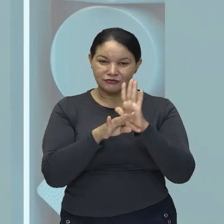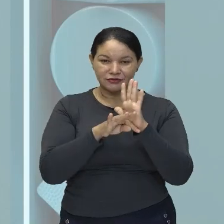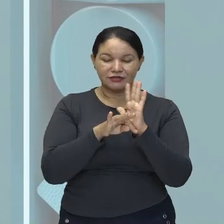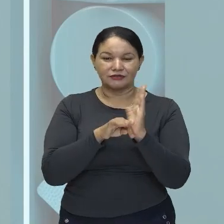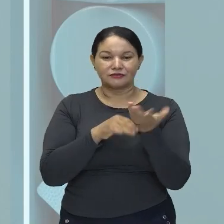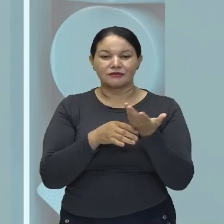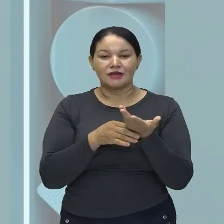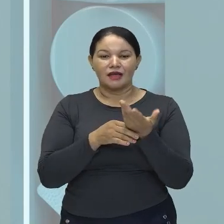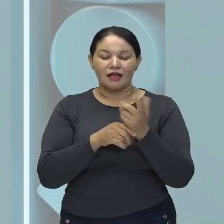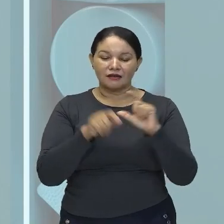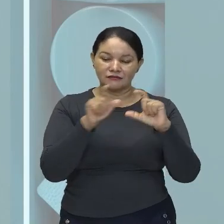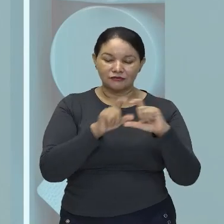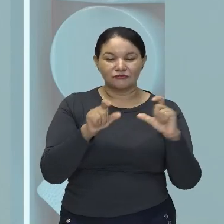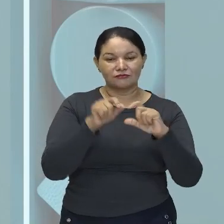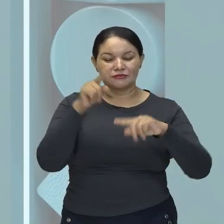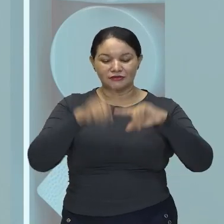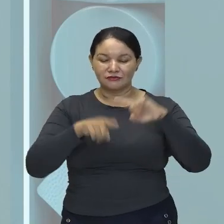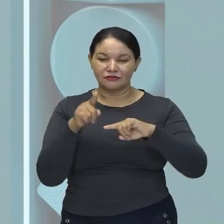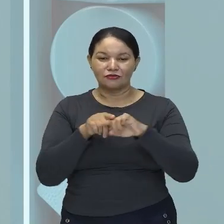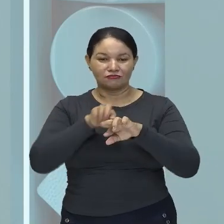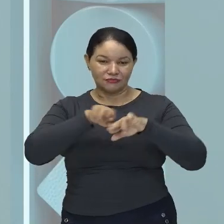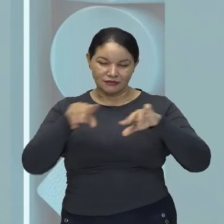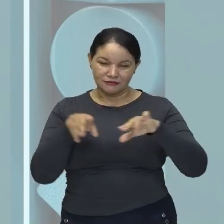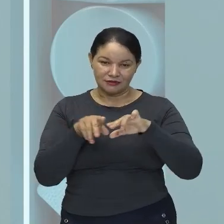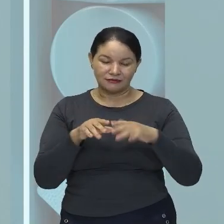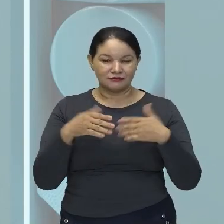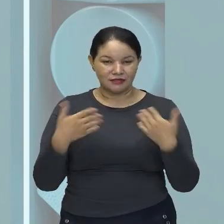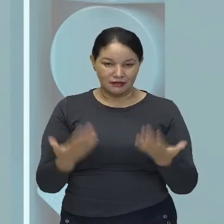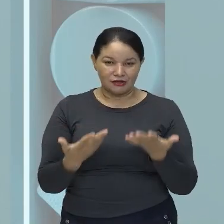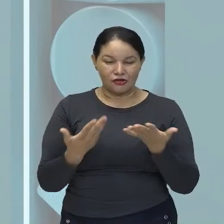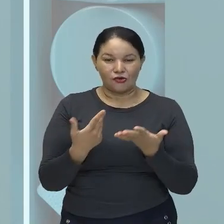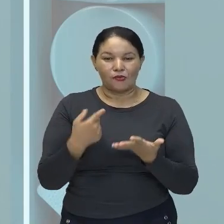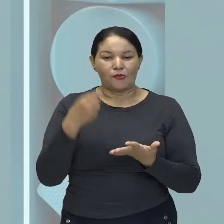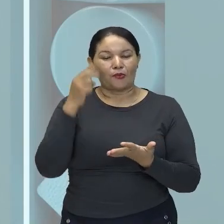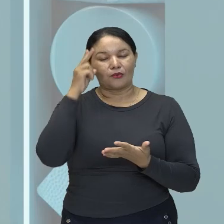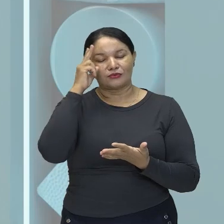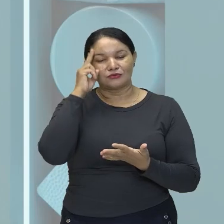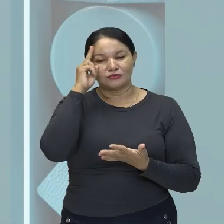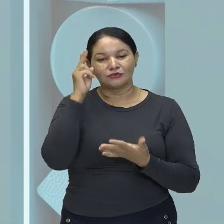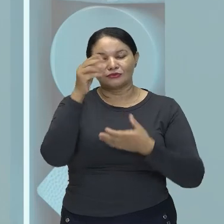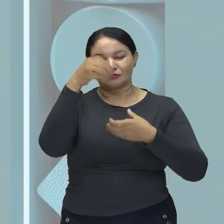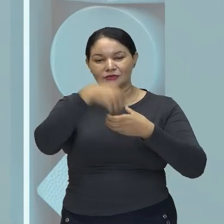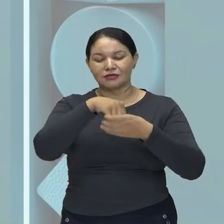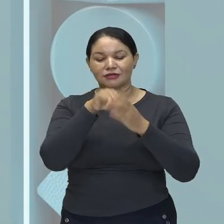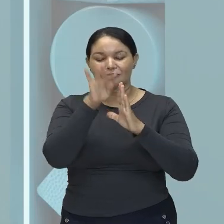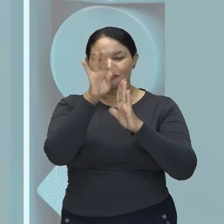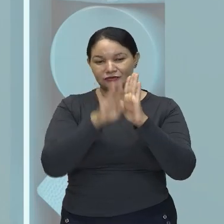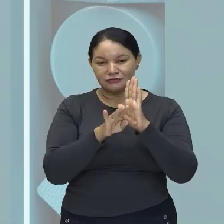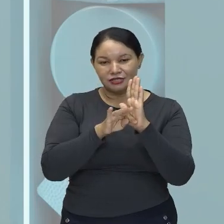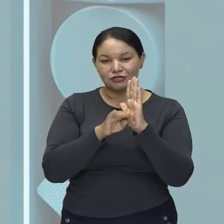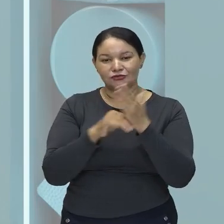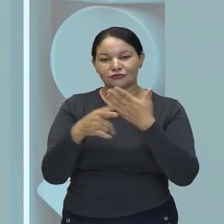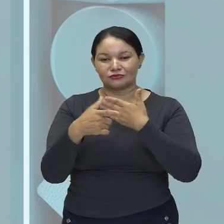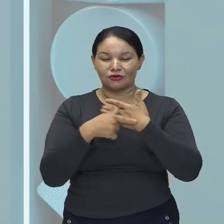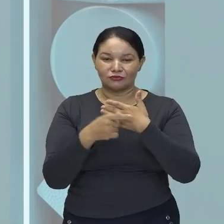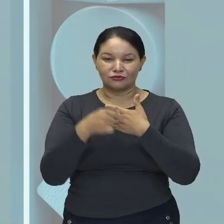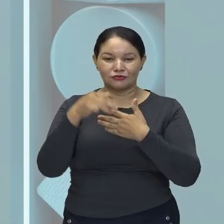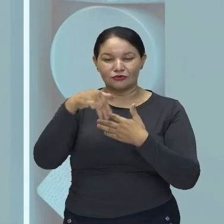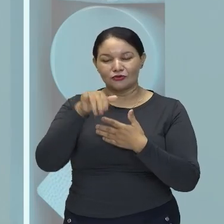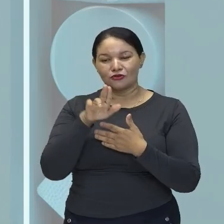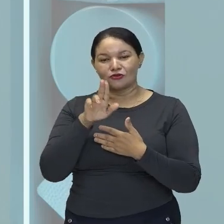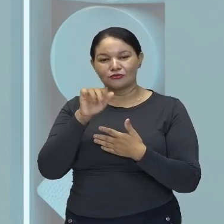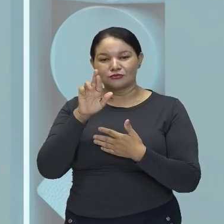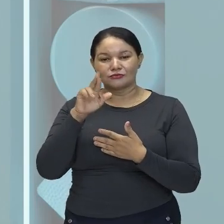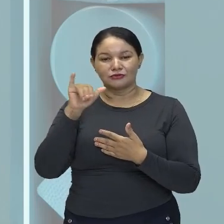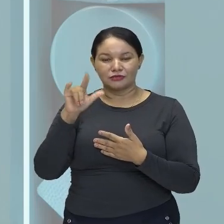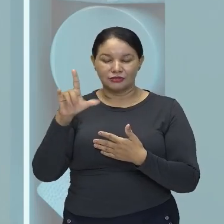diversas. Então percebam que o sonho é exatamente essa influência dentro do texto de Murilo Mendes aí relacionado ao